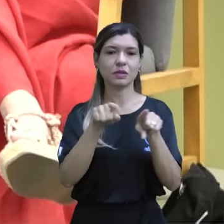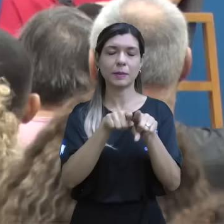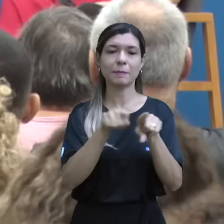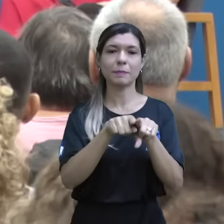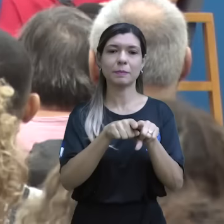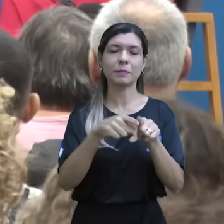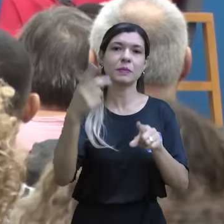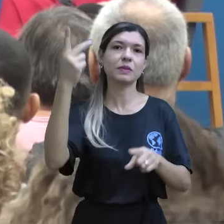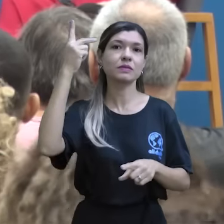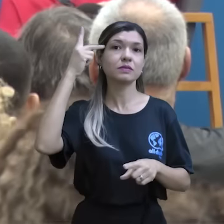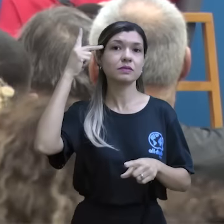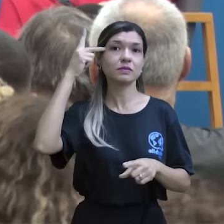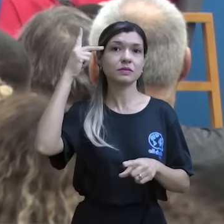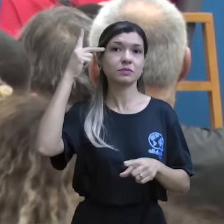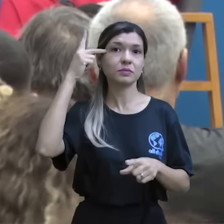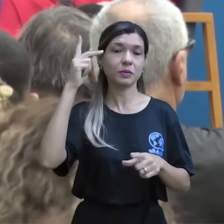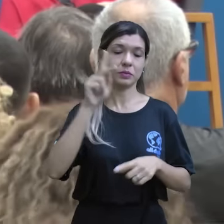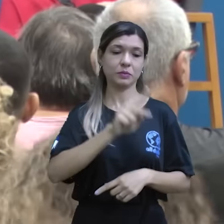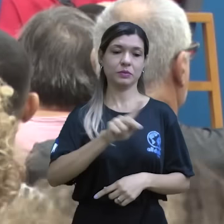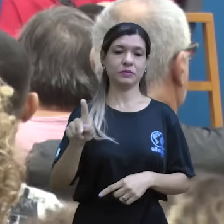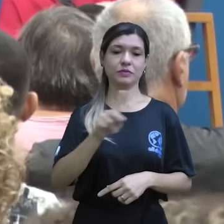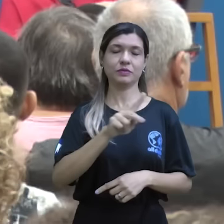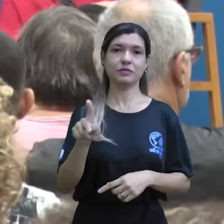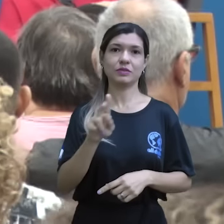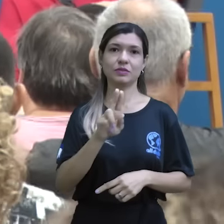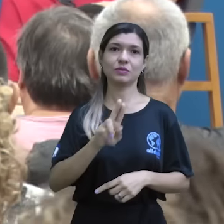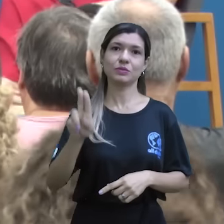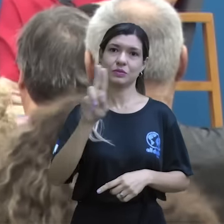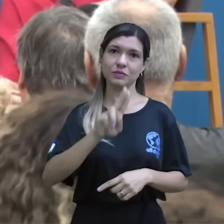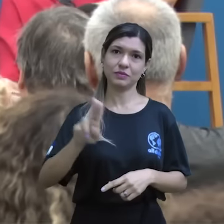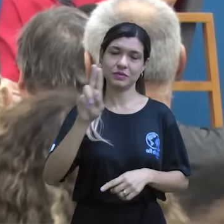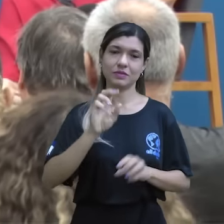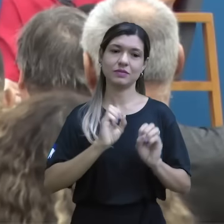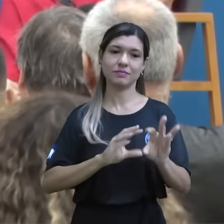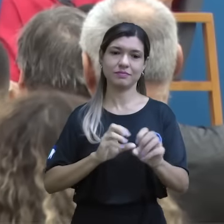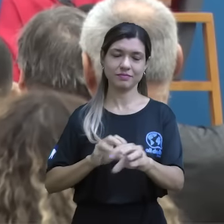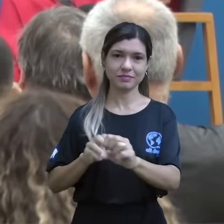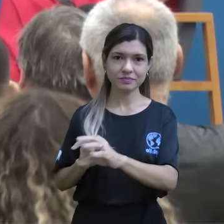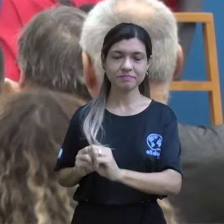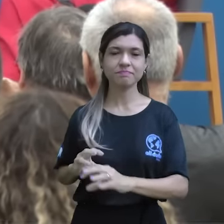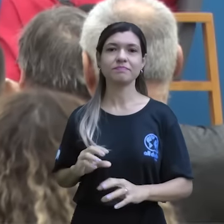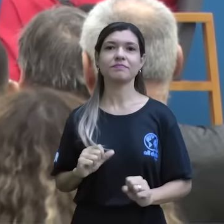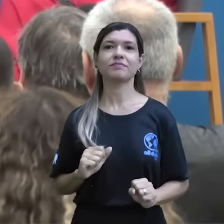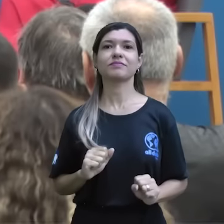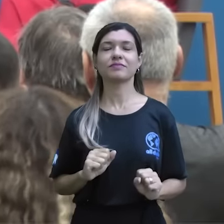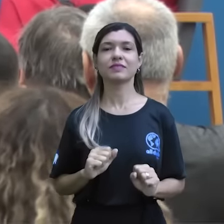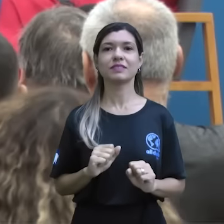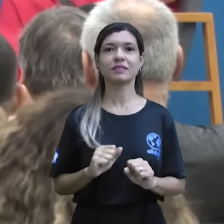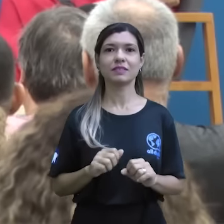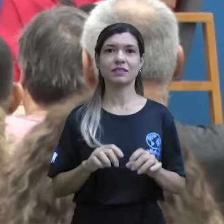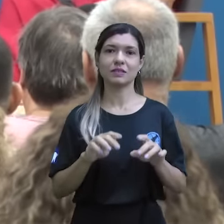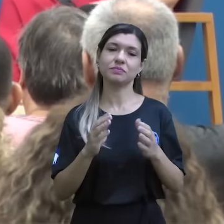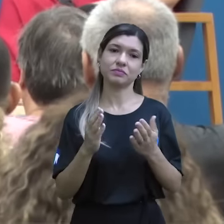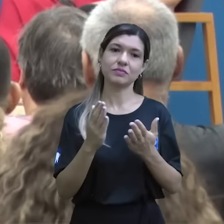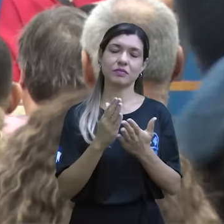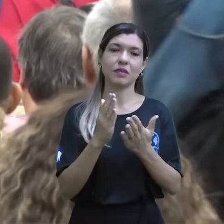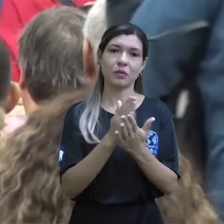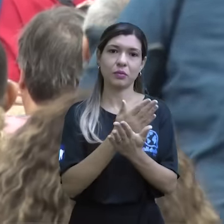outros, é autora, entre outros muitos livros também, é autora de O Espetáculo das Raças,